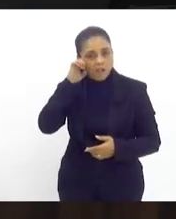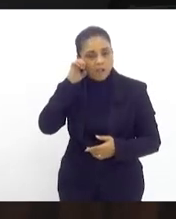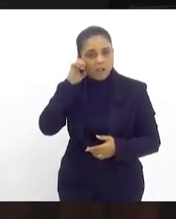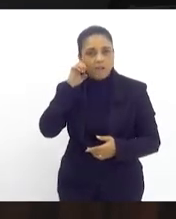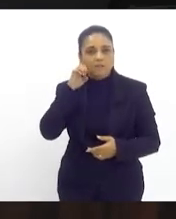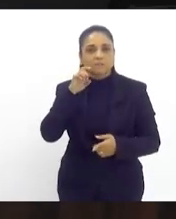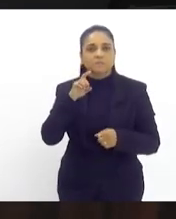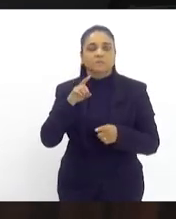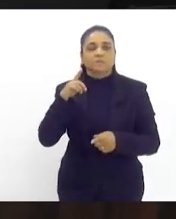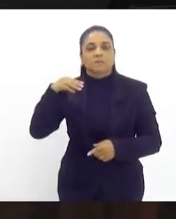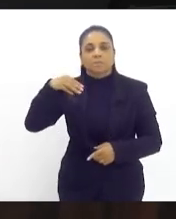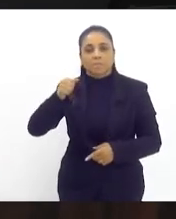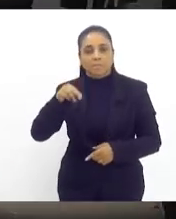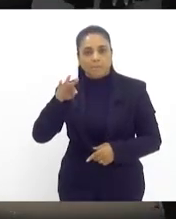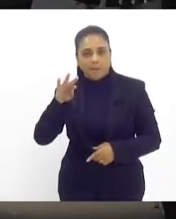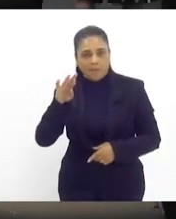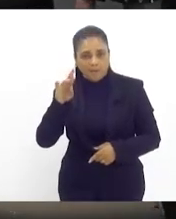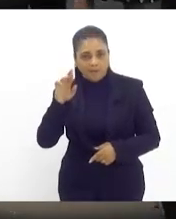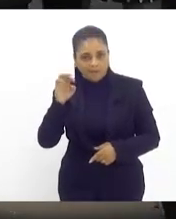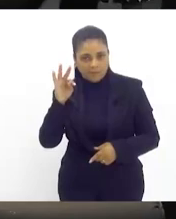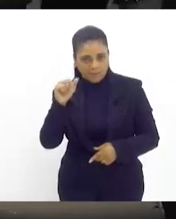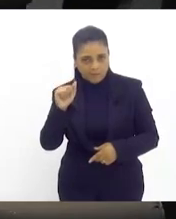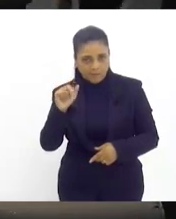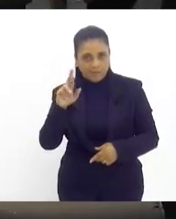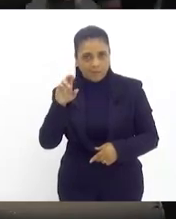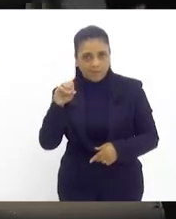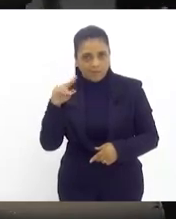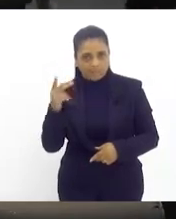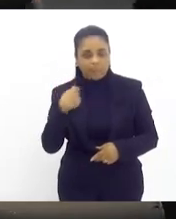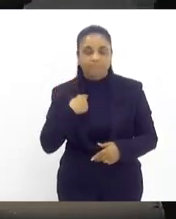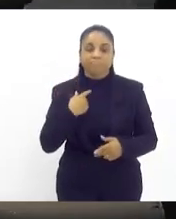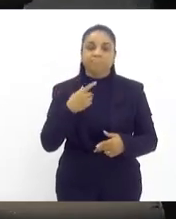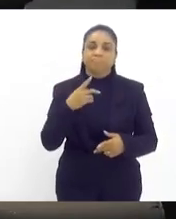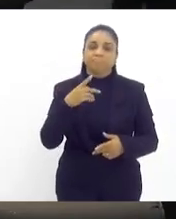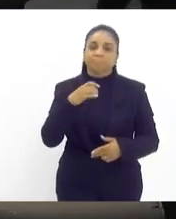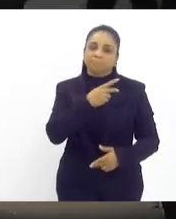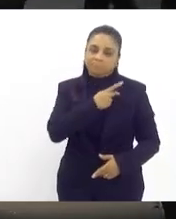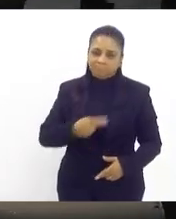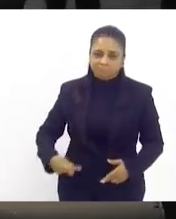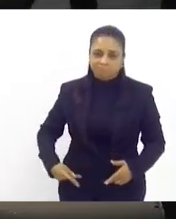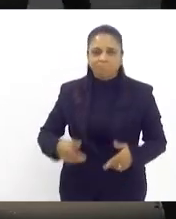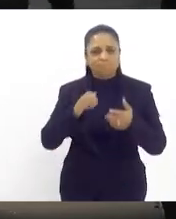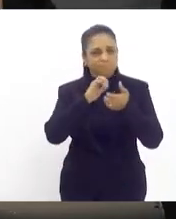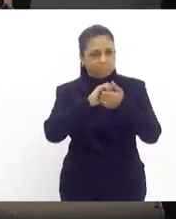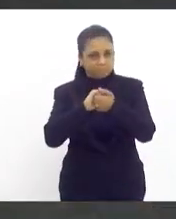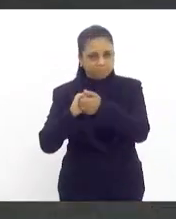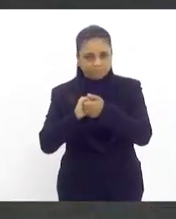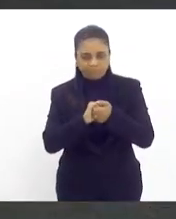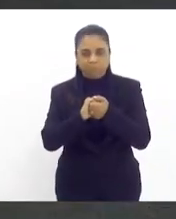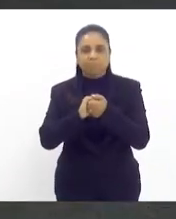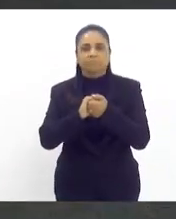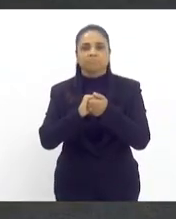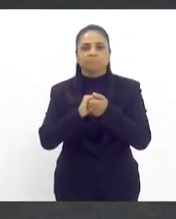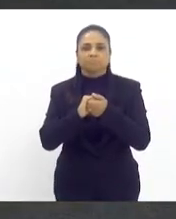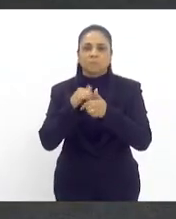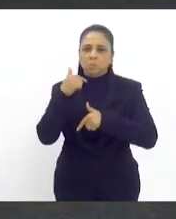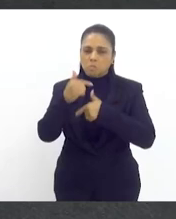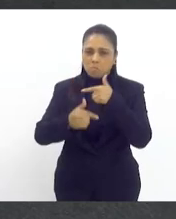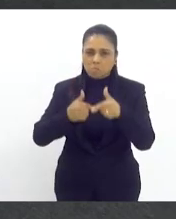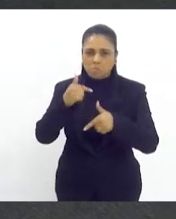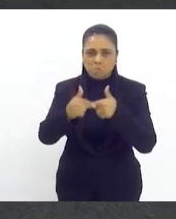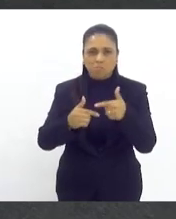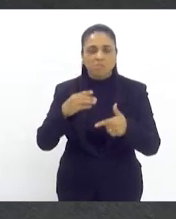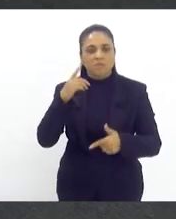Marta Rocha apresenta eu queria parabenizar né a iniciativa da deputada